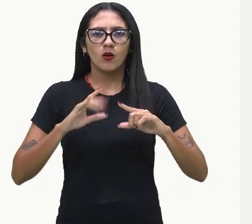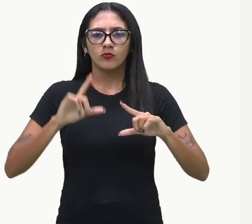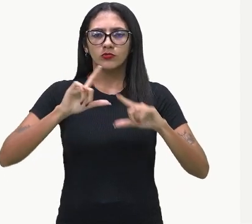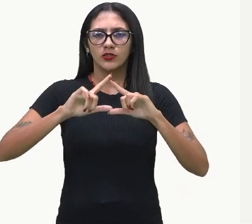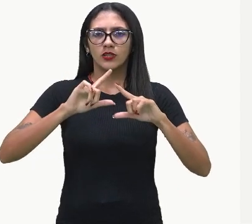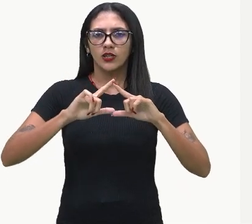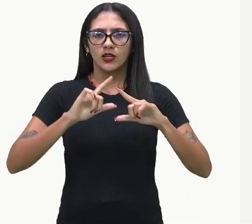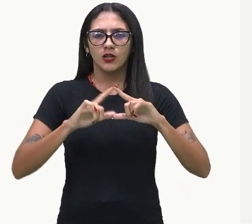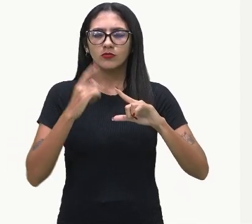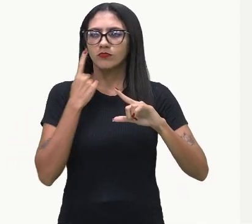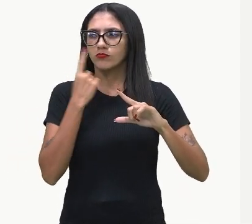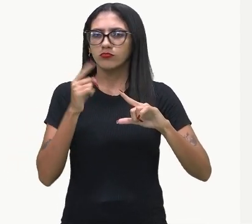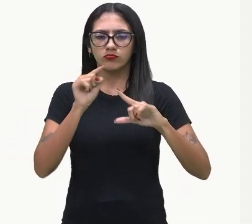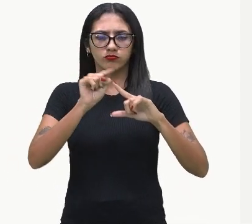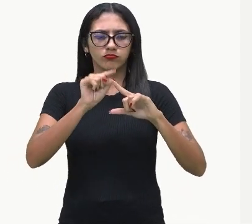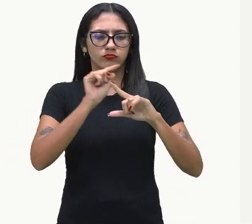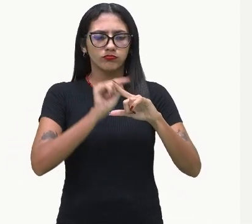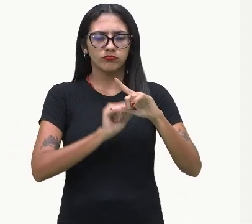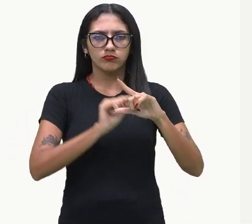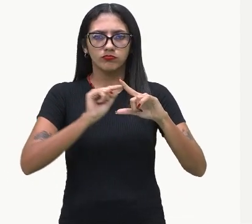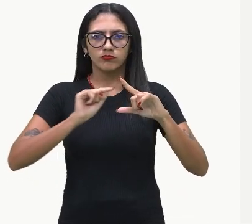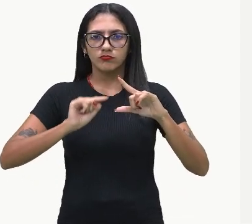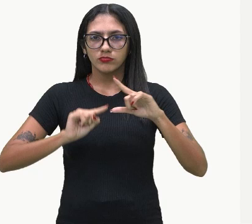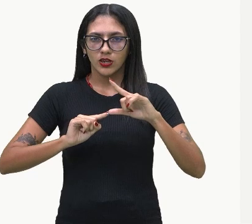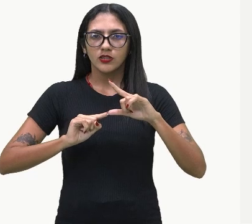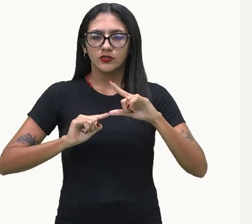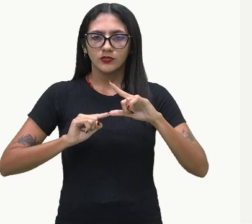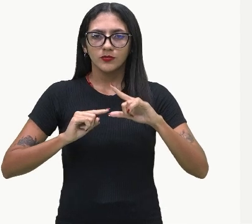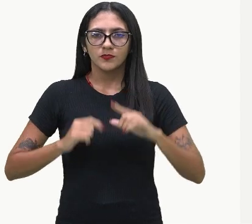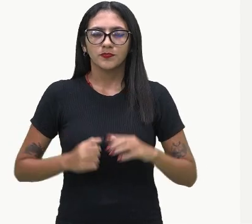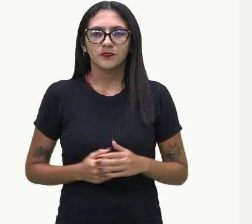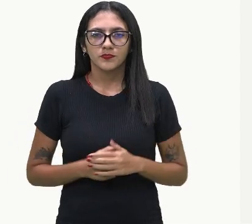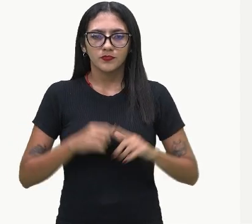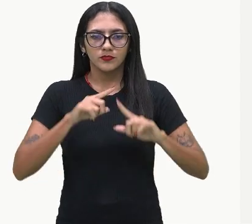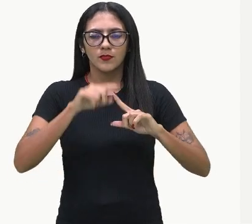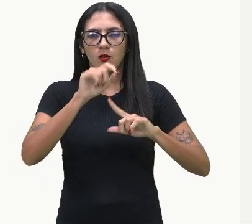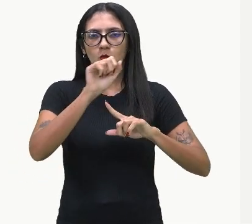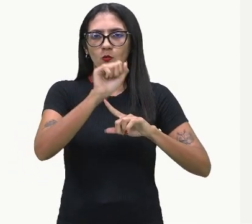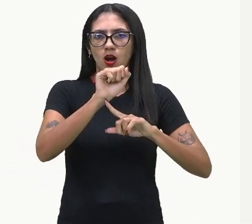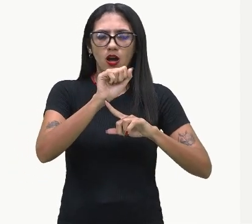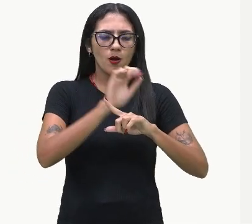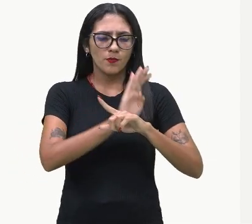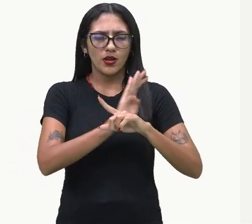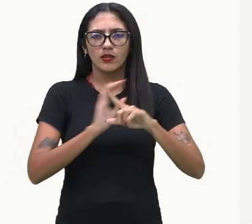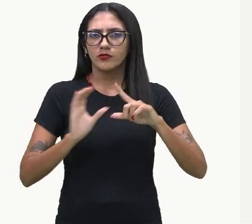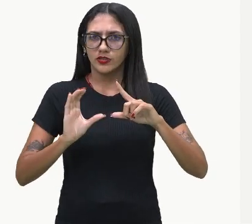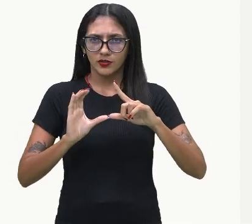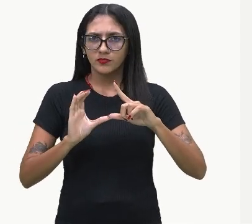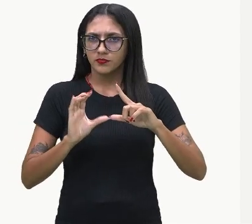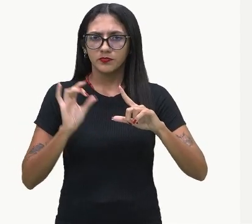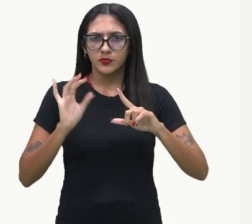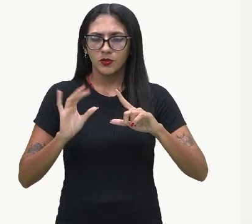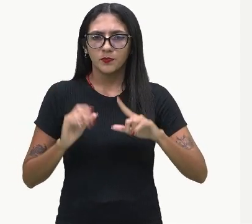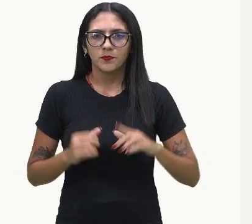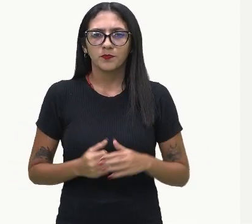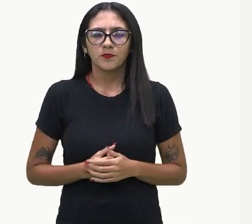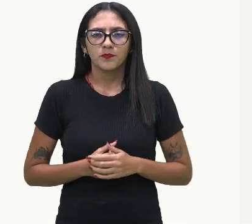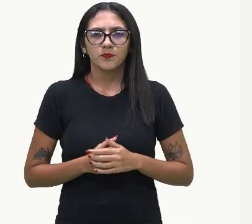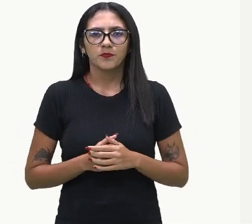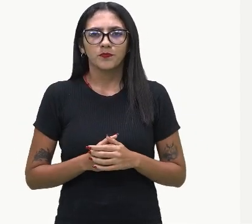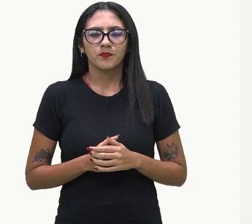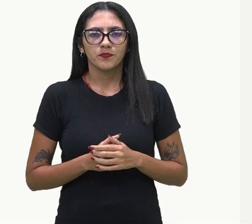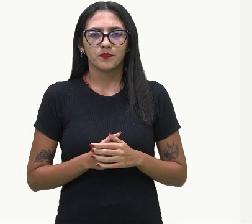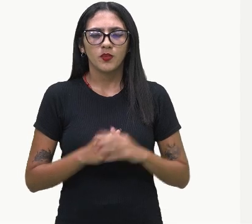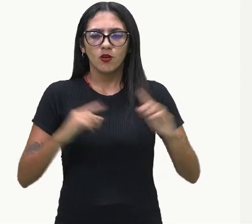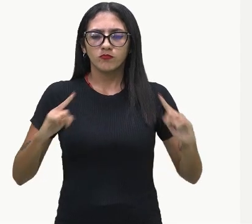com os 3, né, vértices. Um vértice é o A, outro vértice é o B e outro vértice é o C. Quem é o vértice? É onde a gente